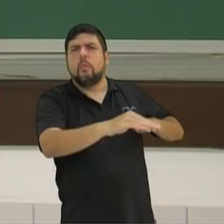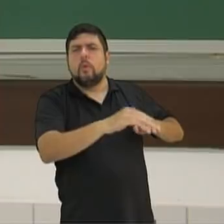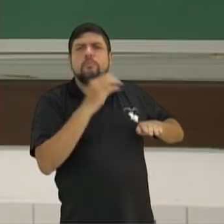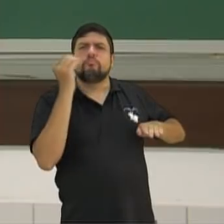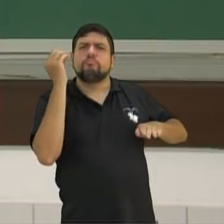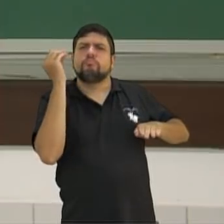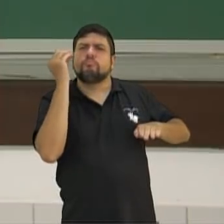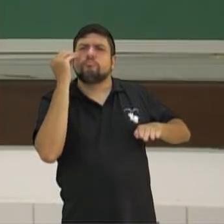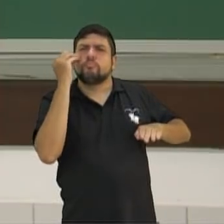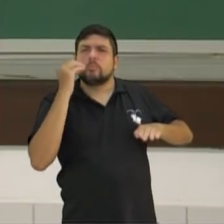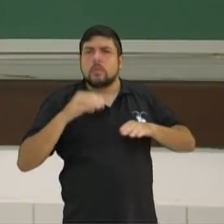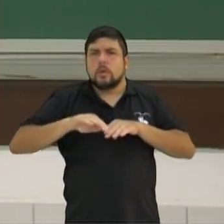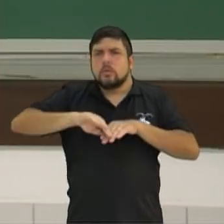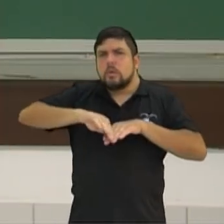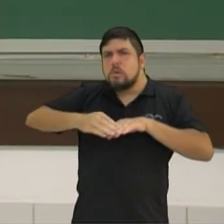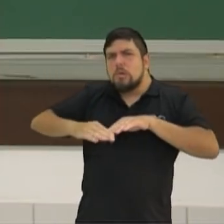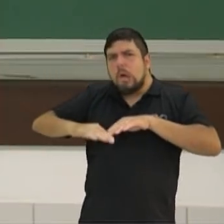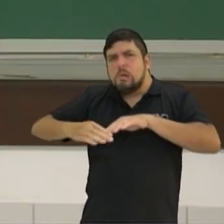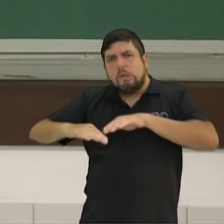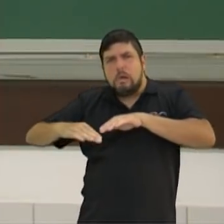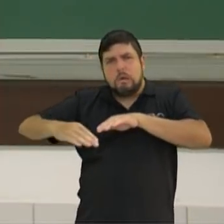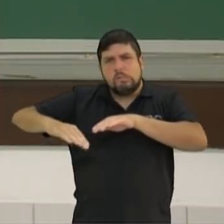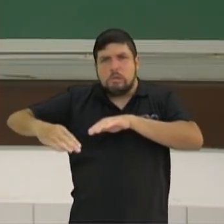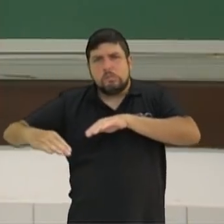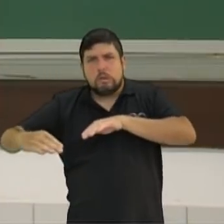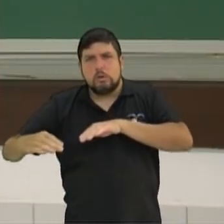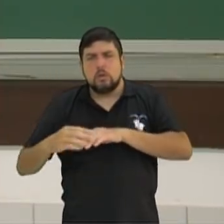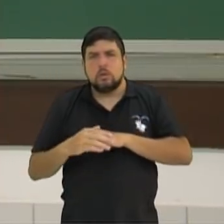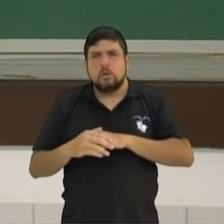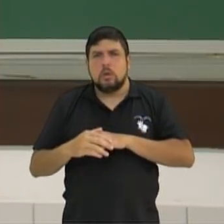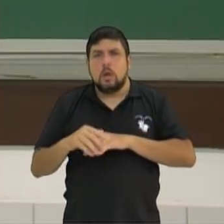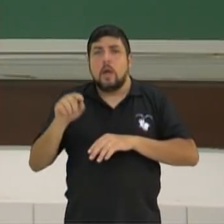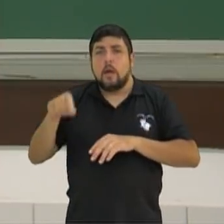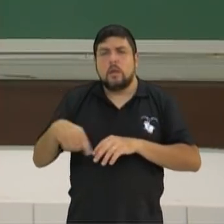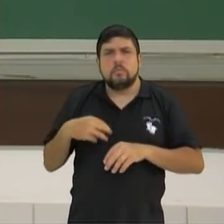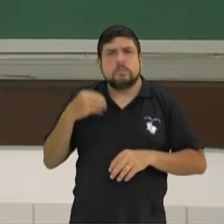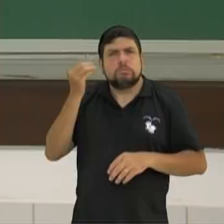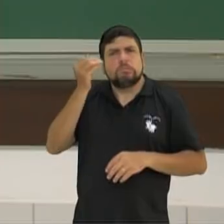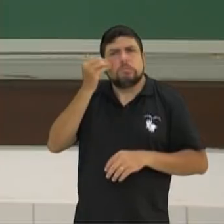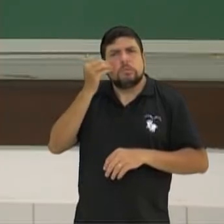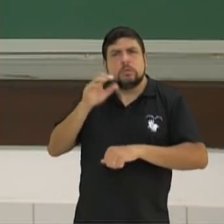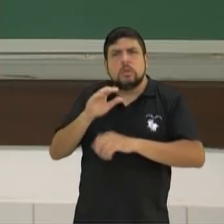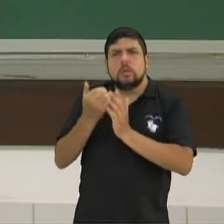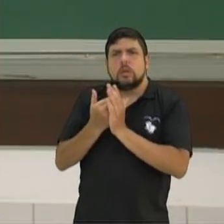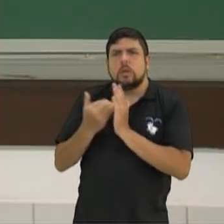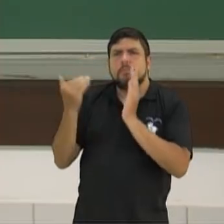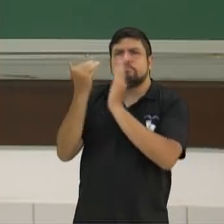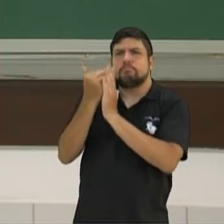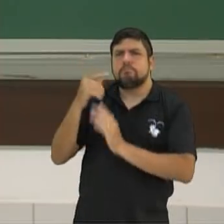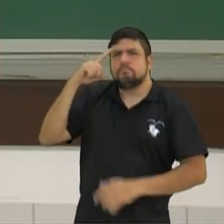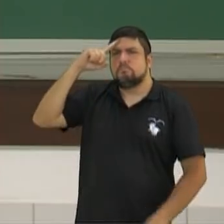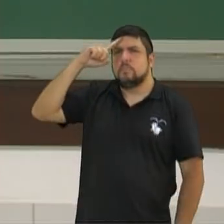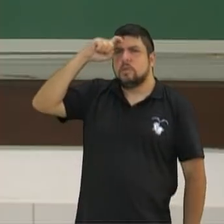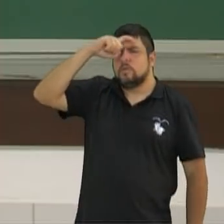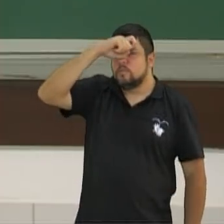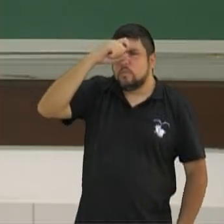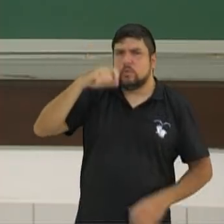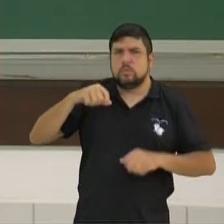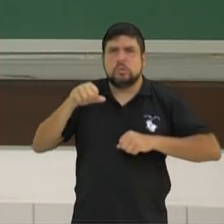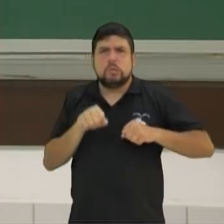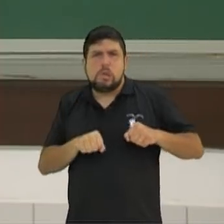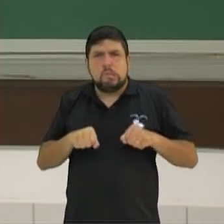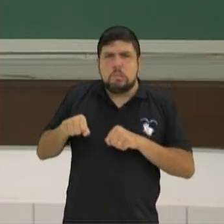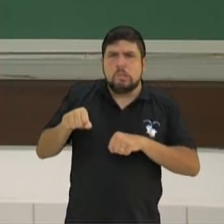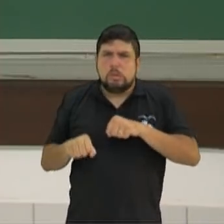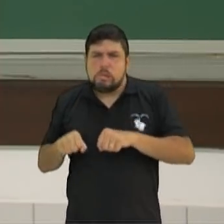acidentado. A ideia inicial é que isso iria aumentar a dificuldade de pedalar e que o